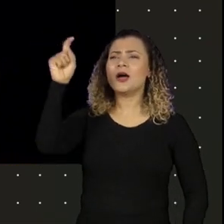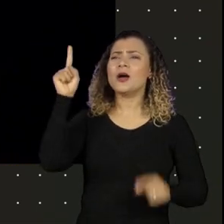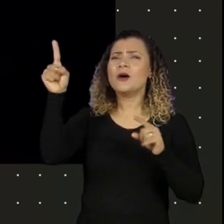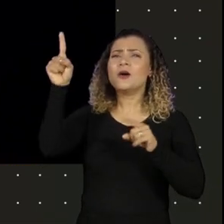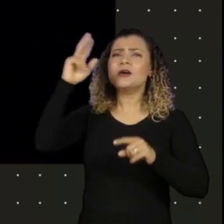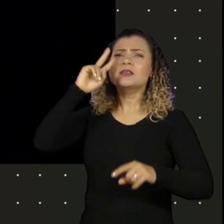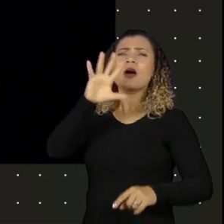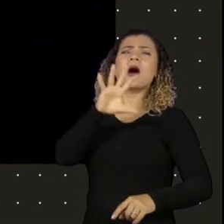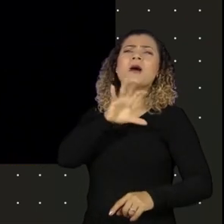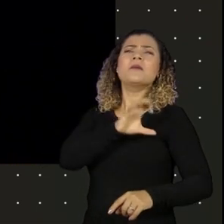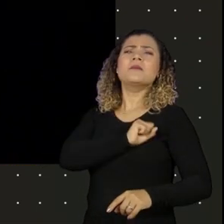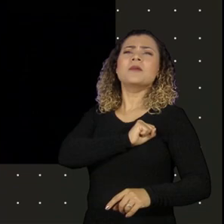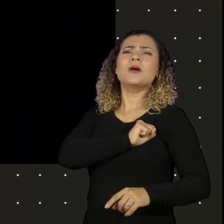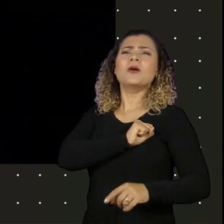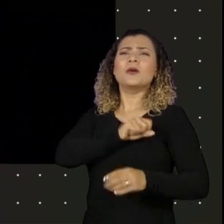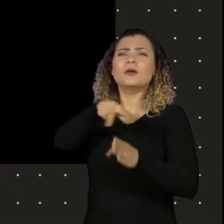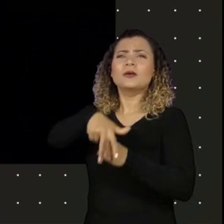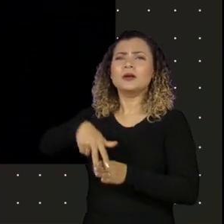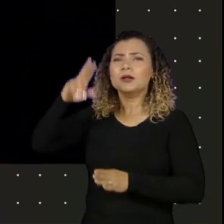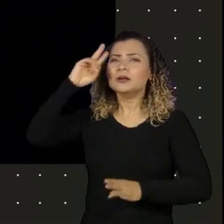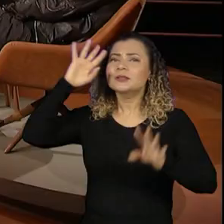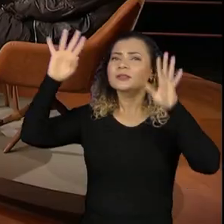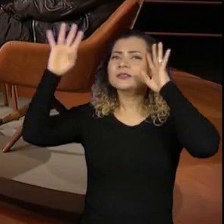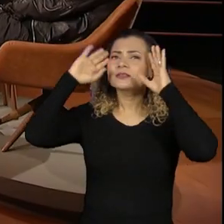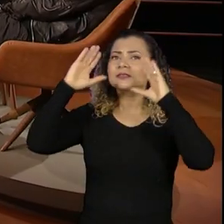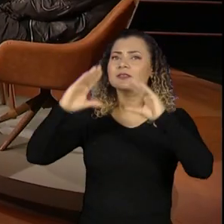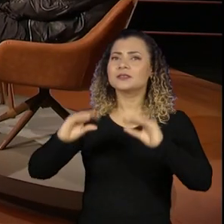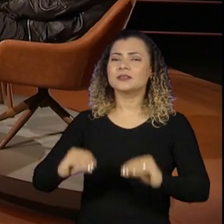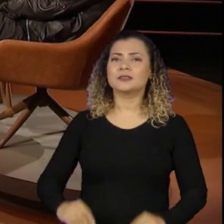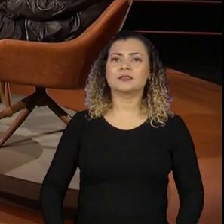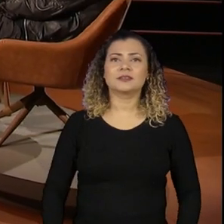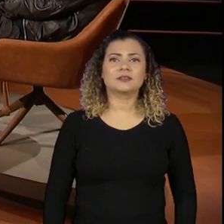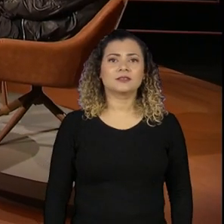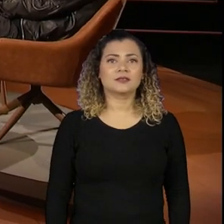noite, lembre-se do Cavaleiro da Noite!